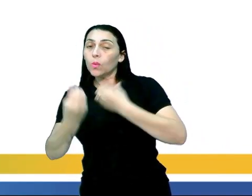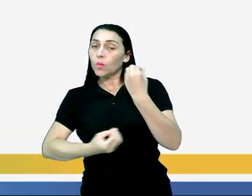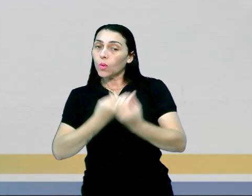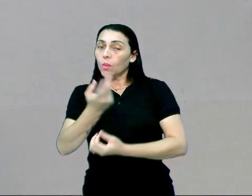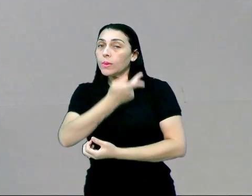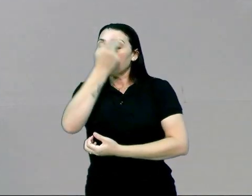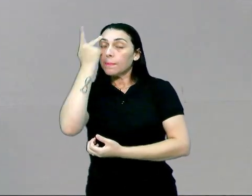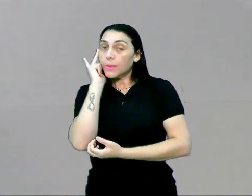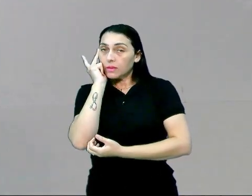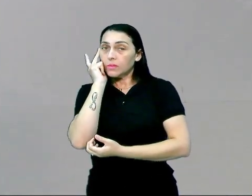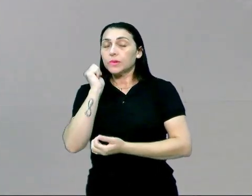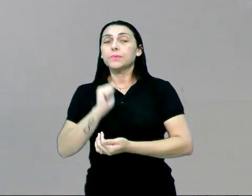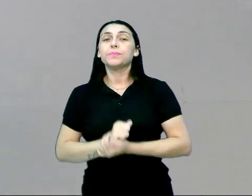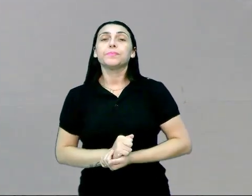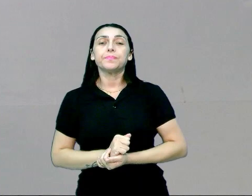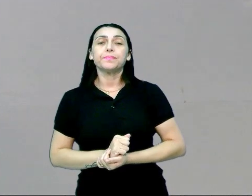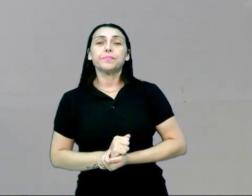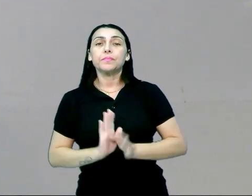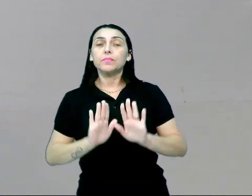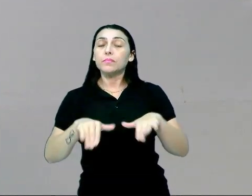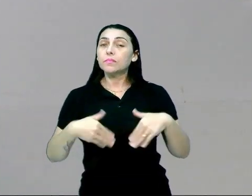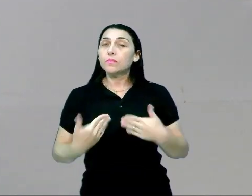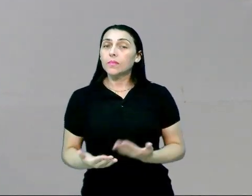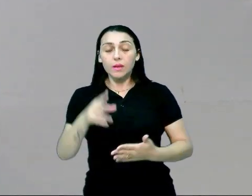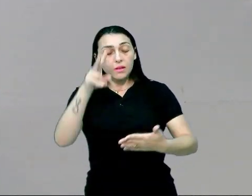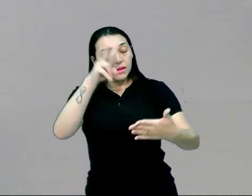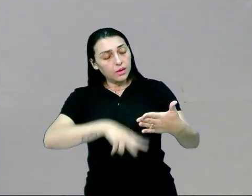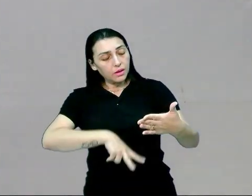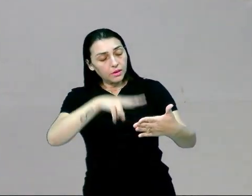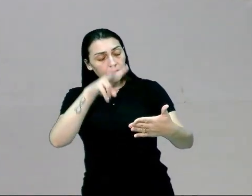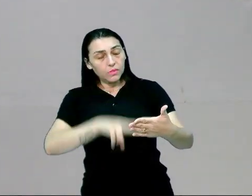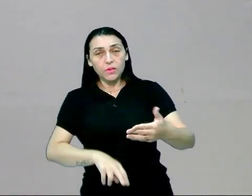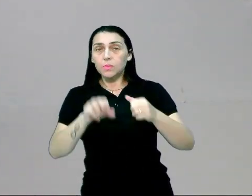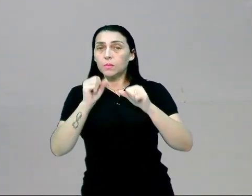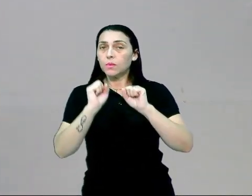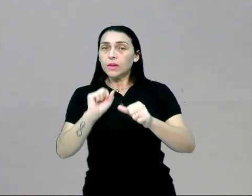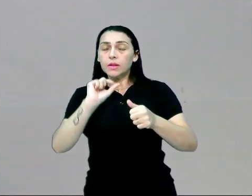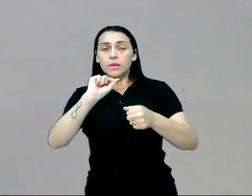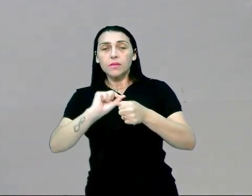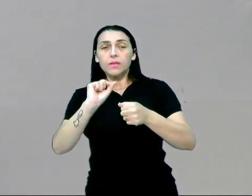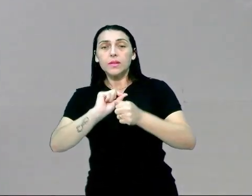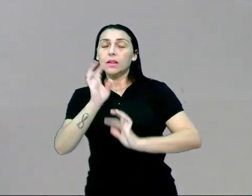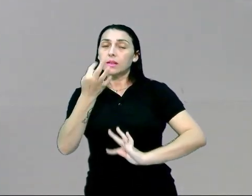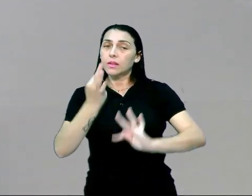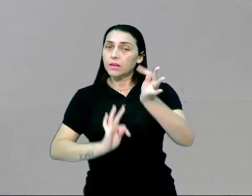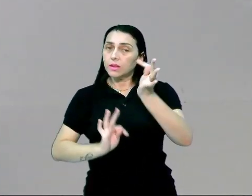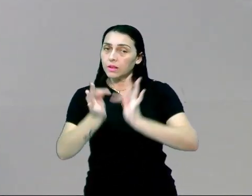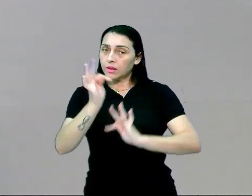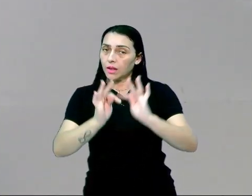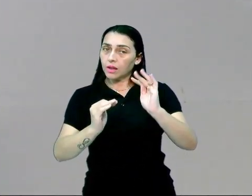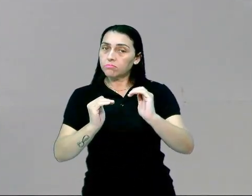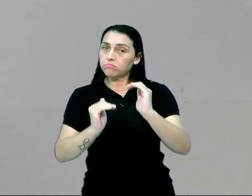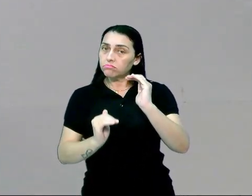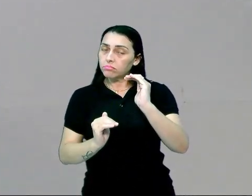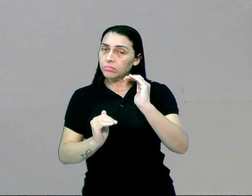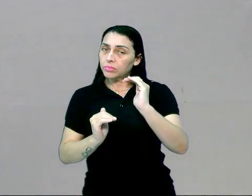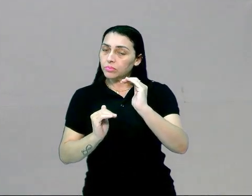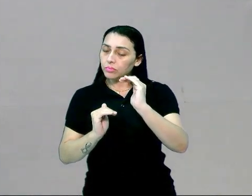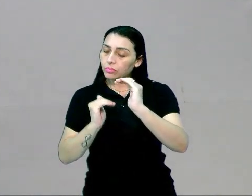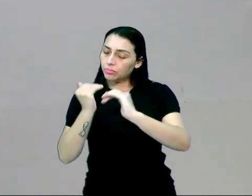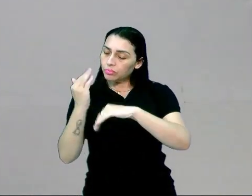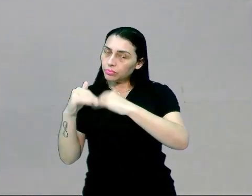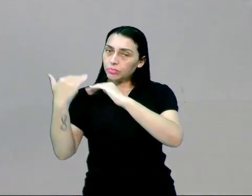é que está o indivíduo. Quais seriam as leituras que a gente poderia fazer? A tecnologia evoluiu e com